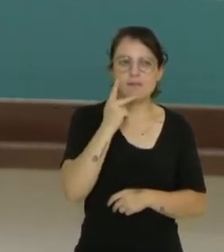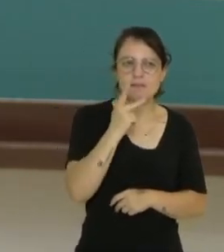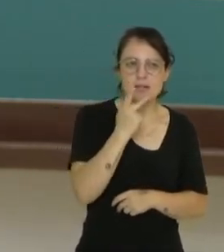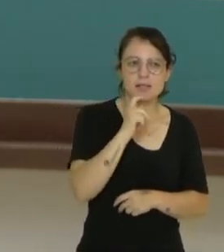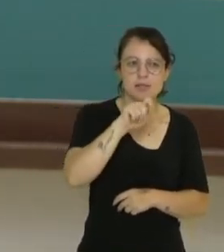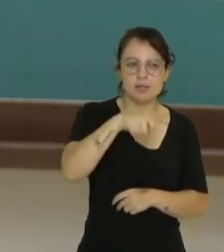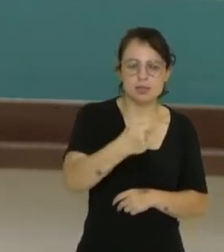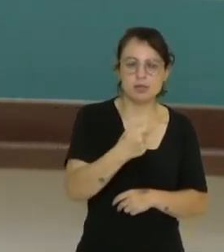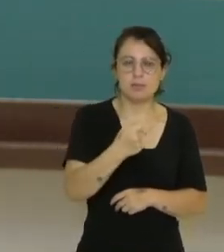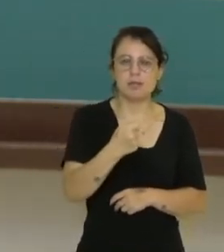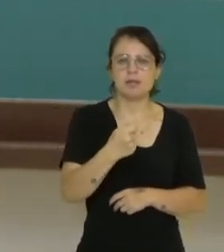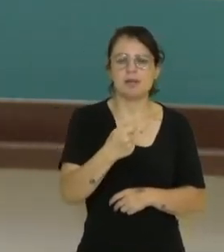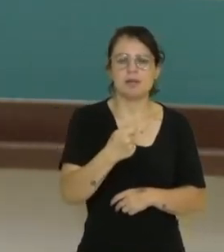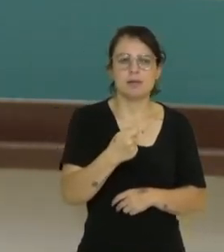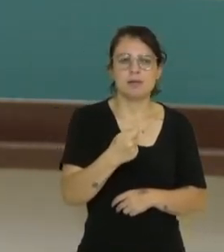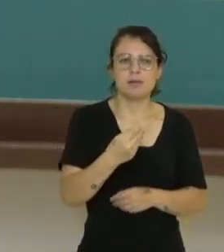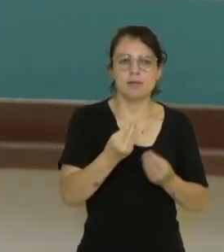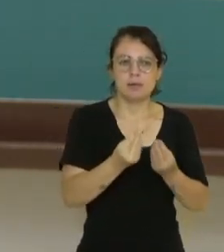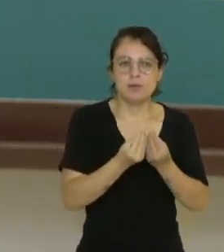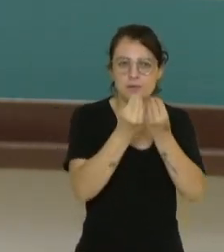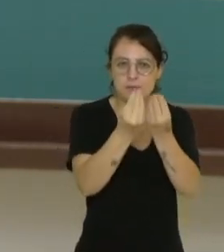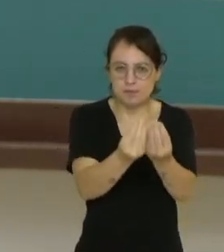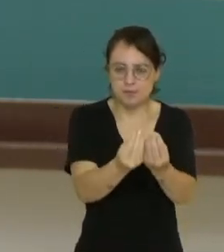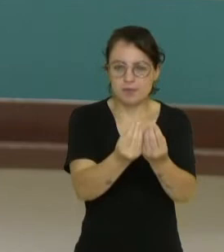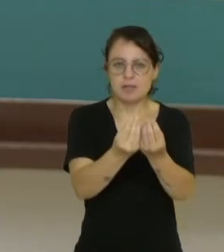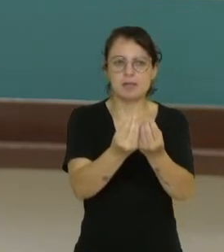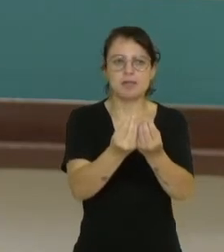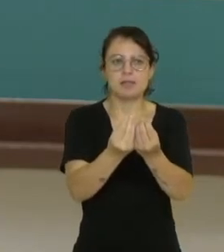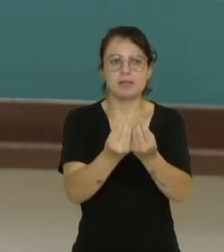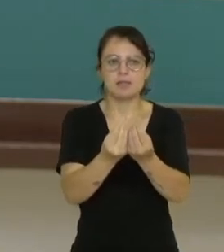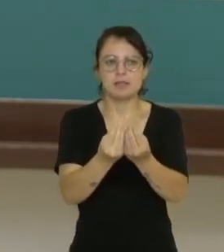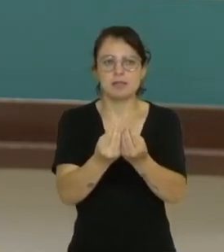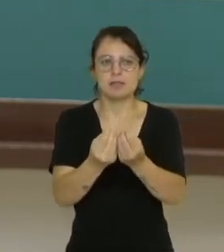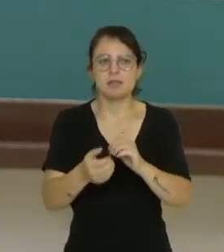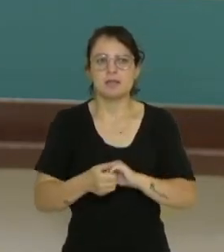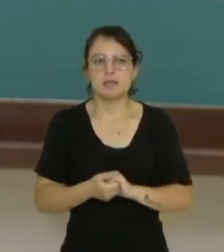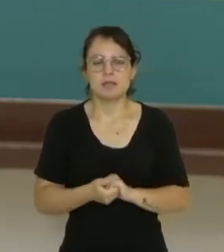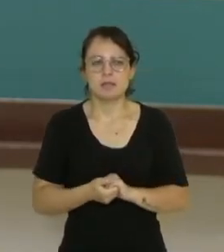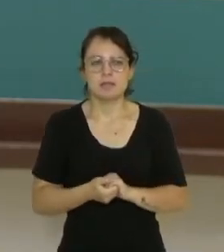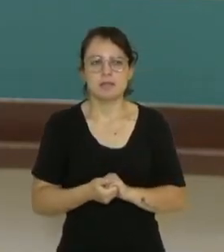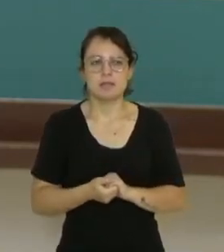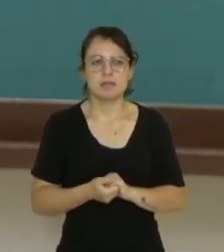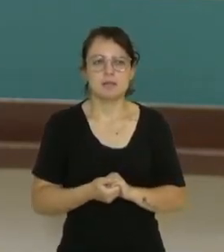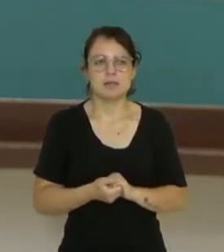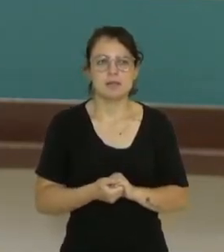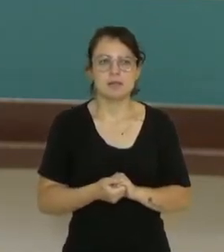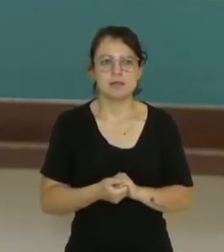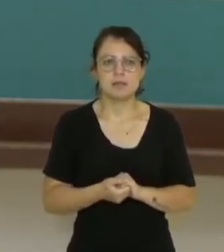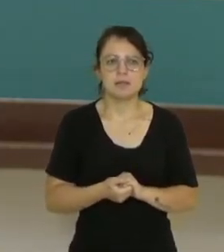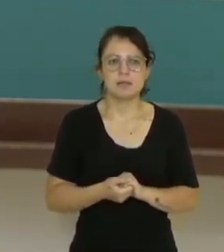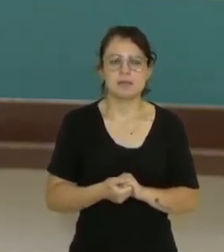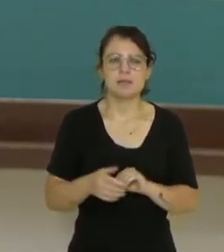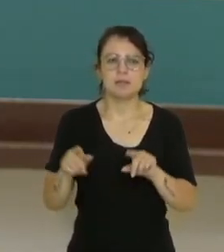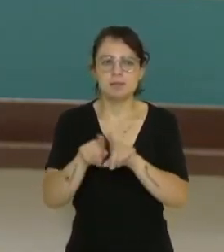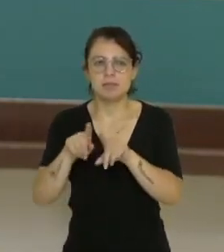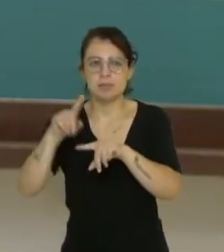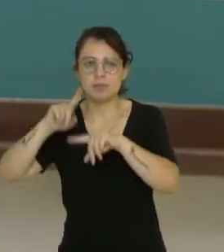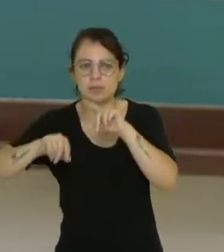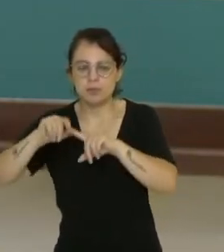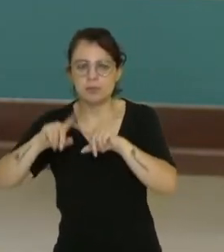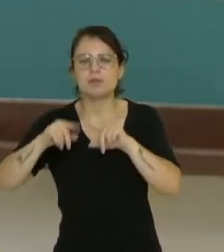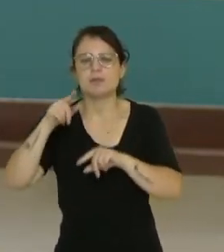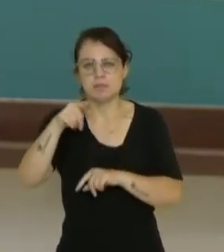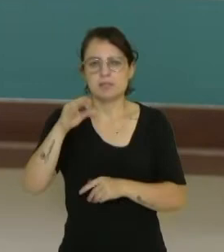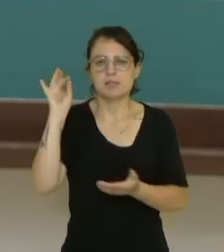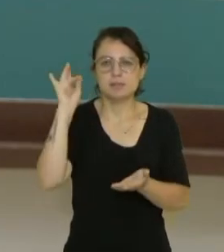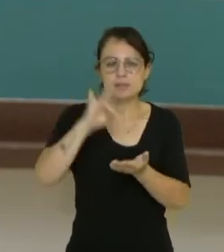da soma, da equação, da oferta de demanda e a oferta de produto, literalmente